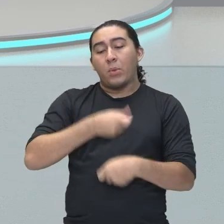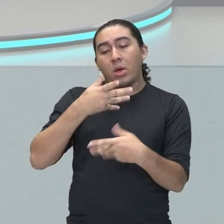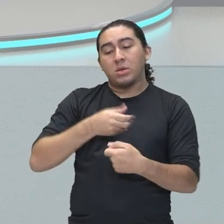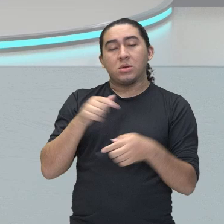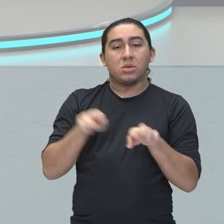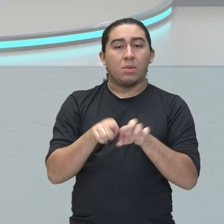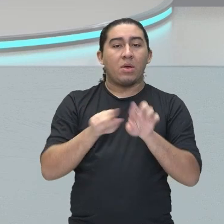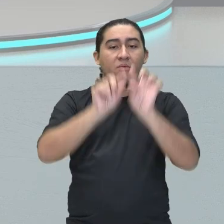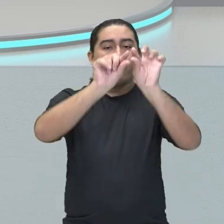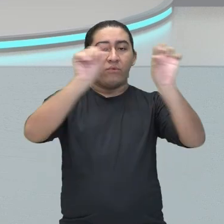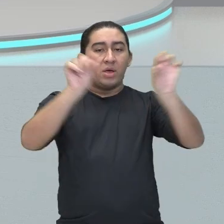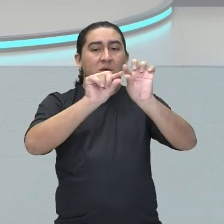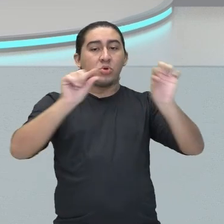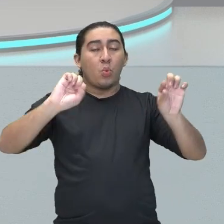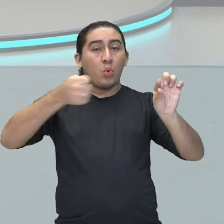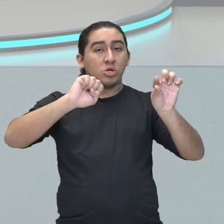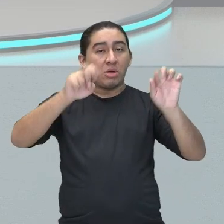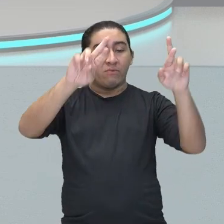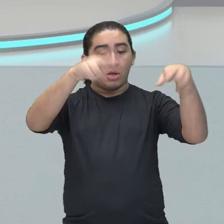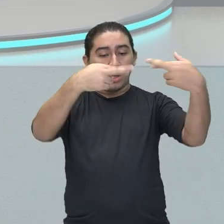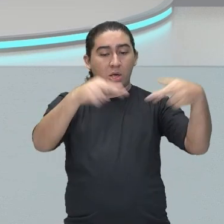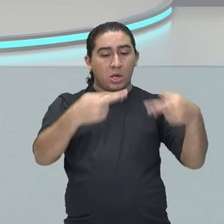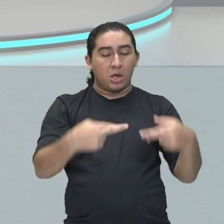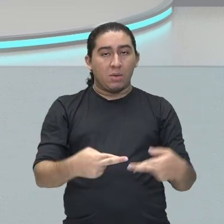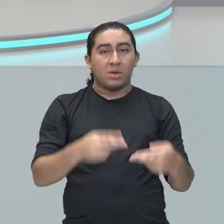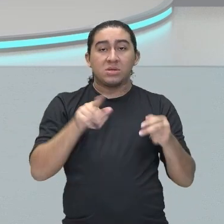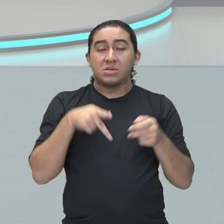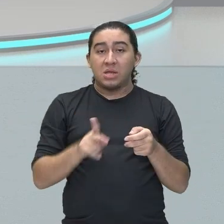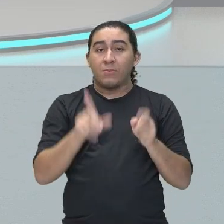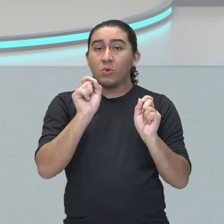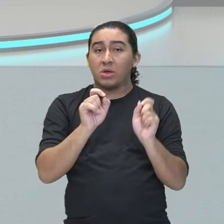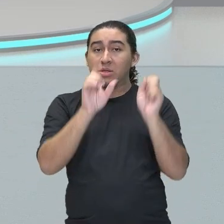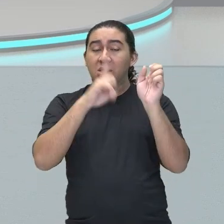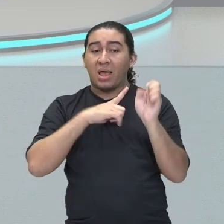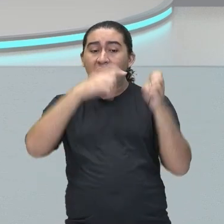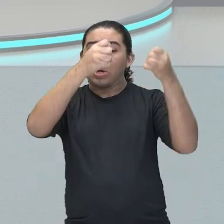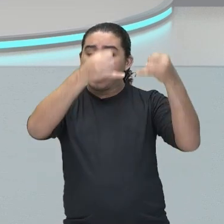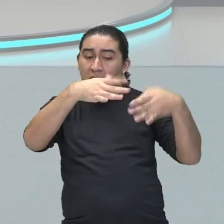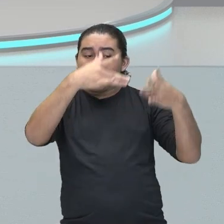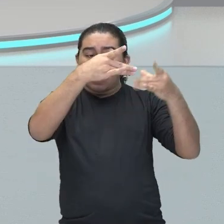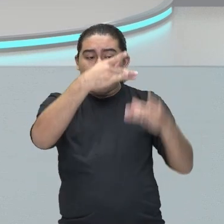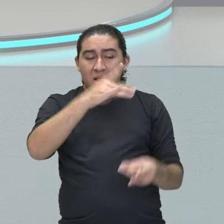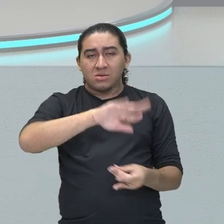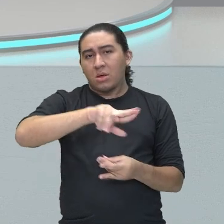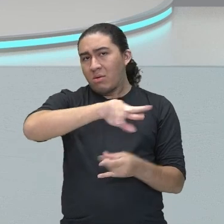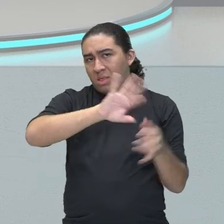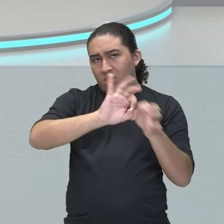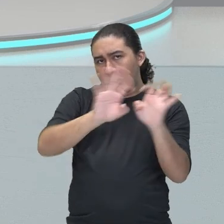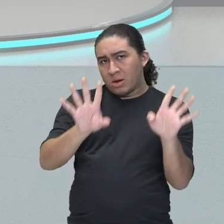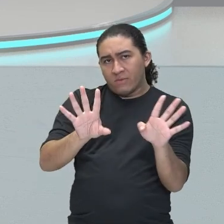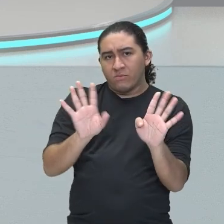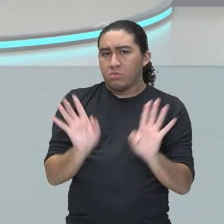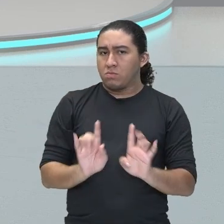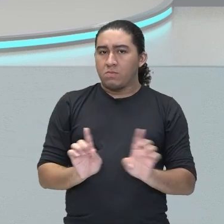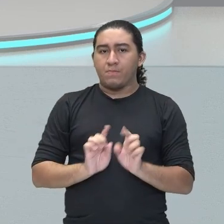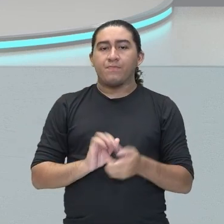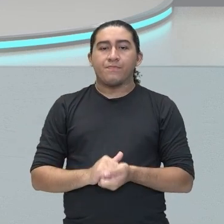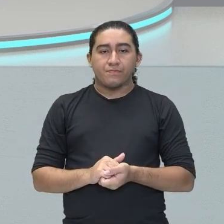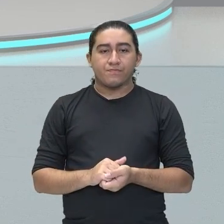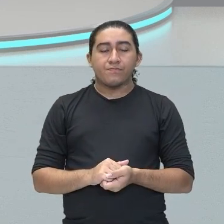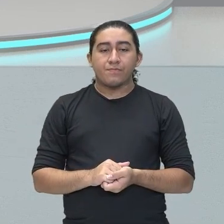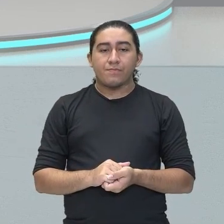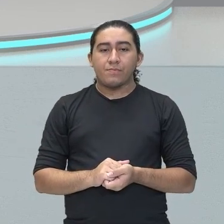versos em 8ª rima. A rima era trabalhada, não era uma rima qualquer, não. Aos moldes